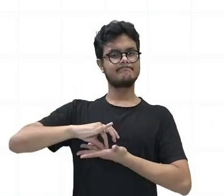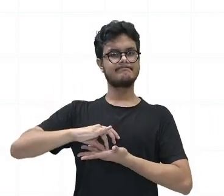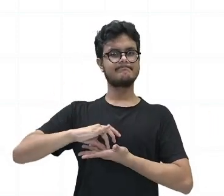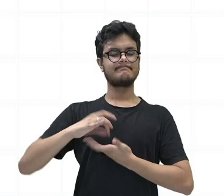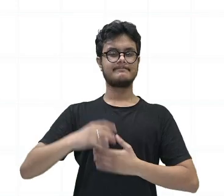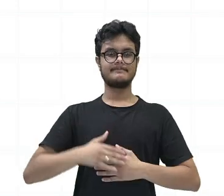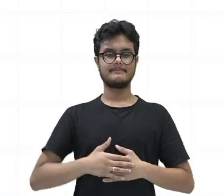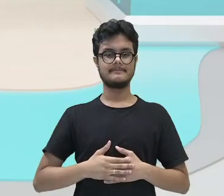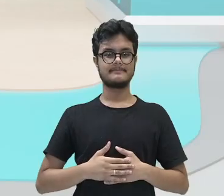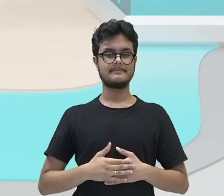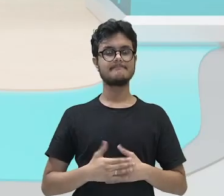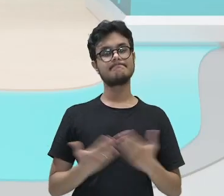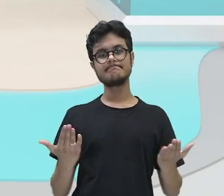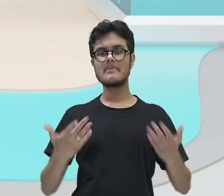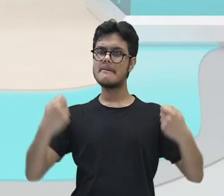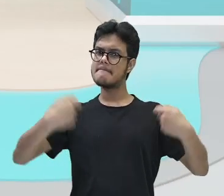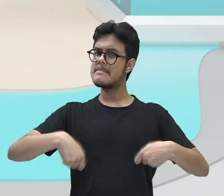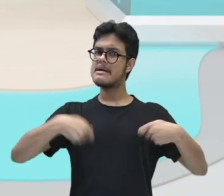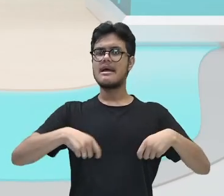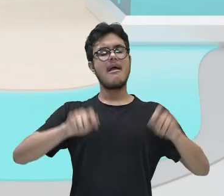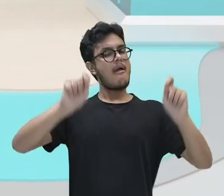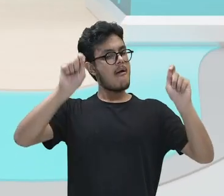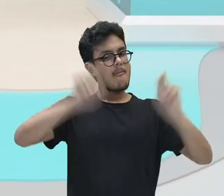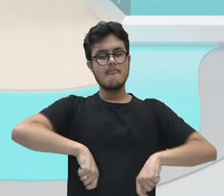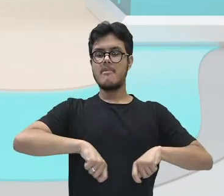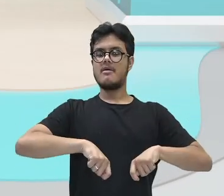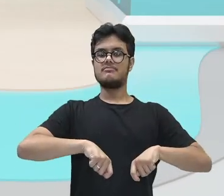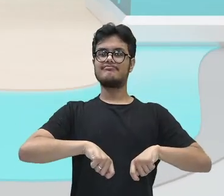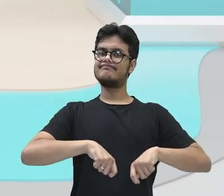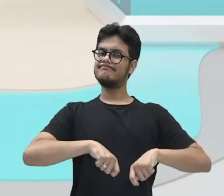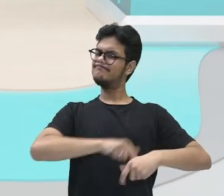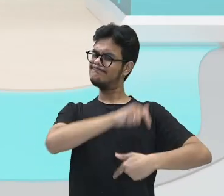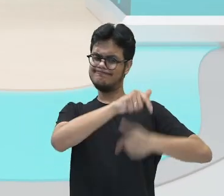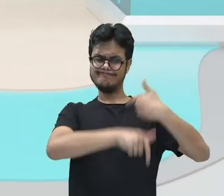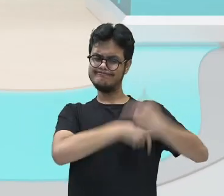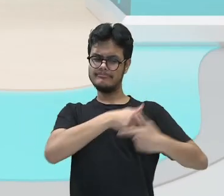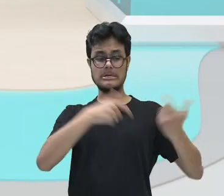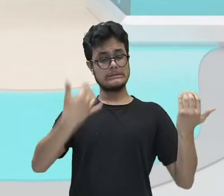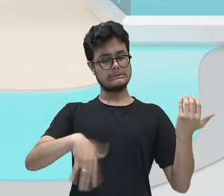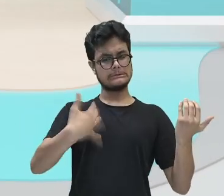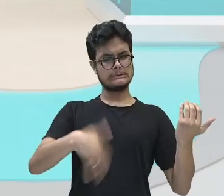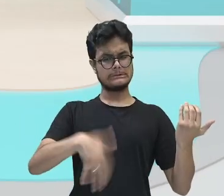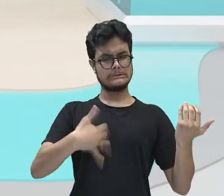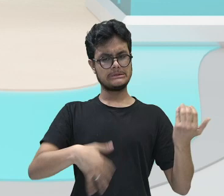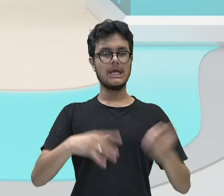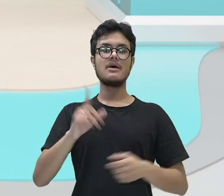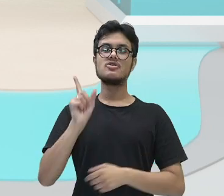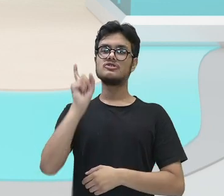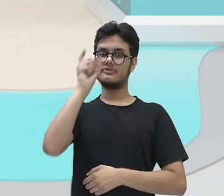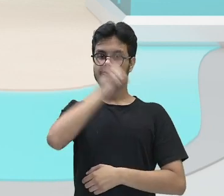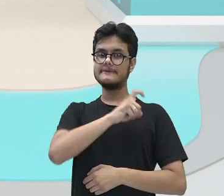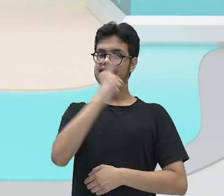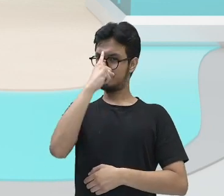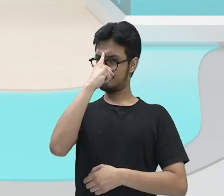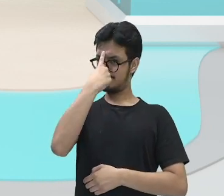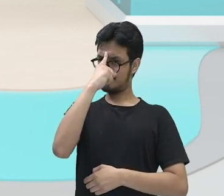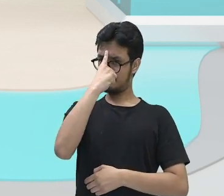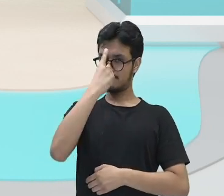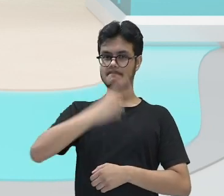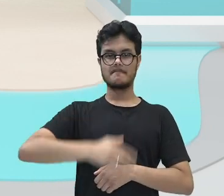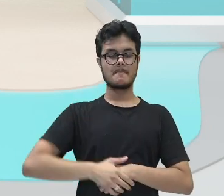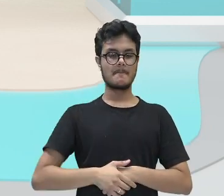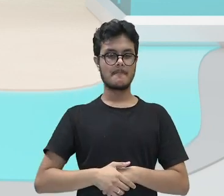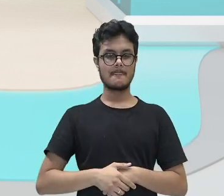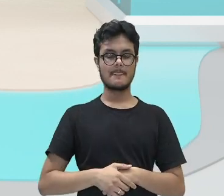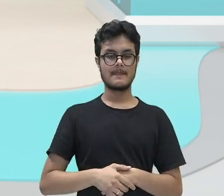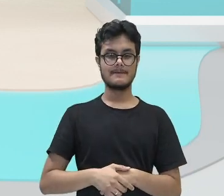É justamente para tocar esse instrumento, certo? Então, para você tocar esse instrumento, ele é bem complexo, tá? Então,